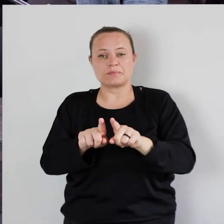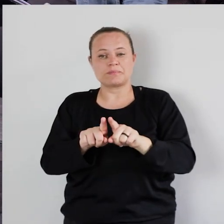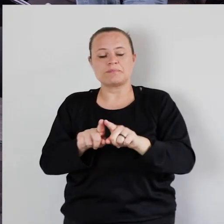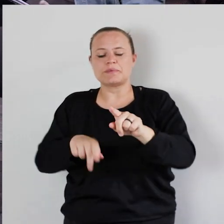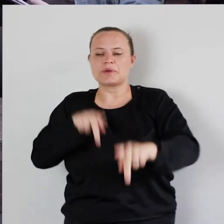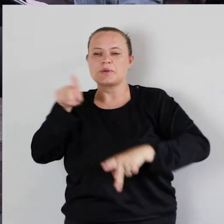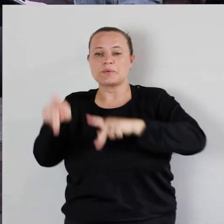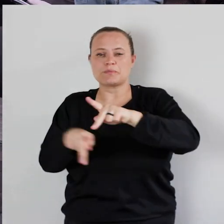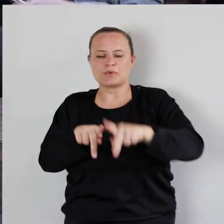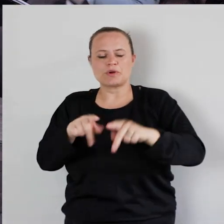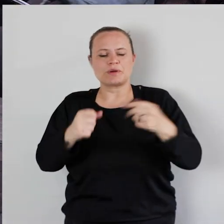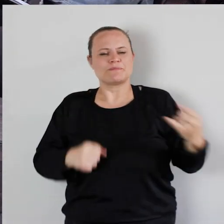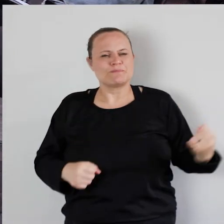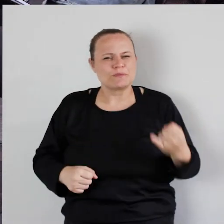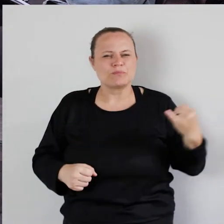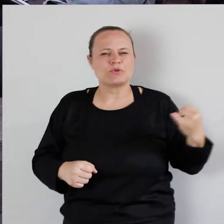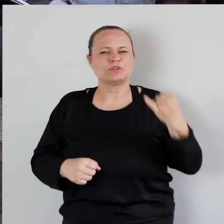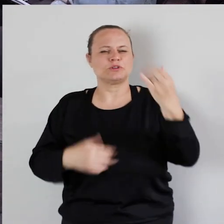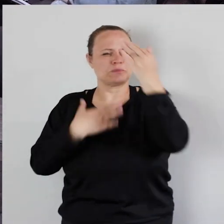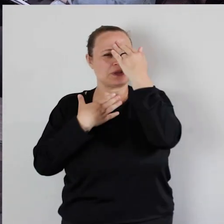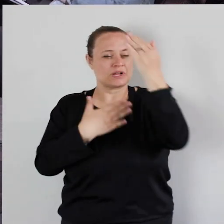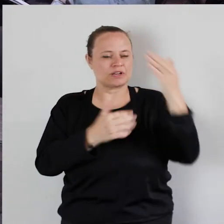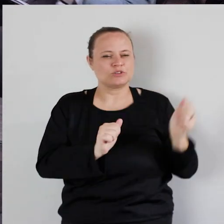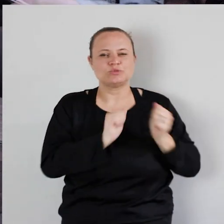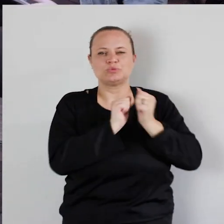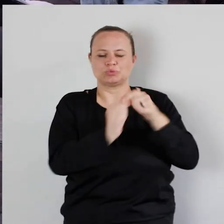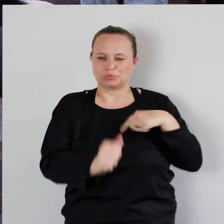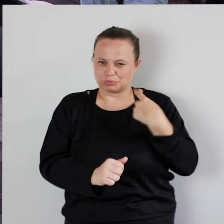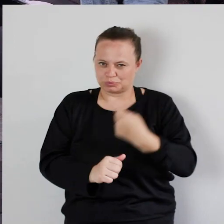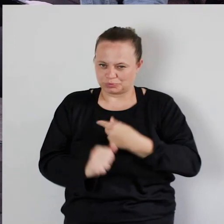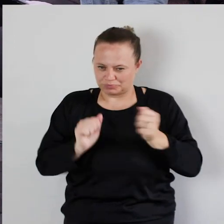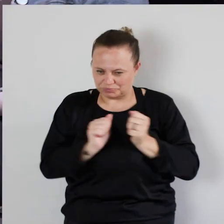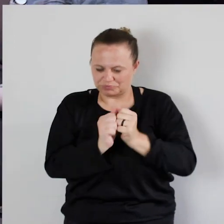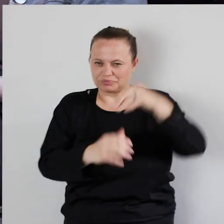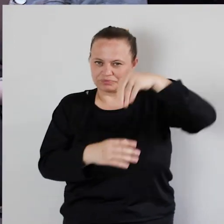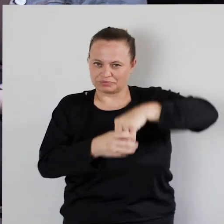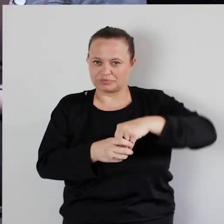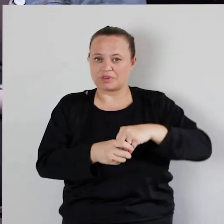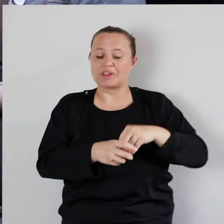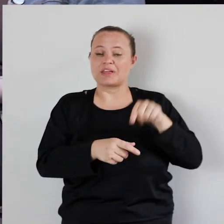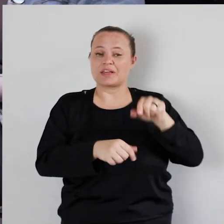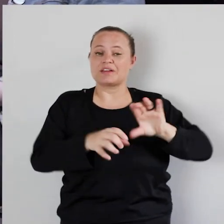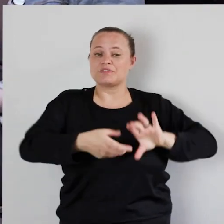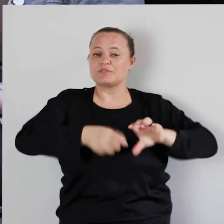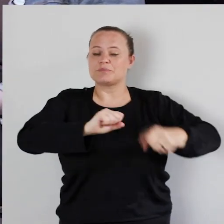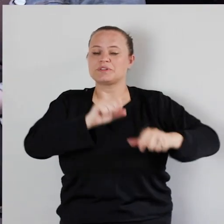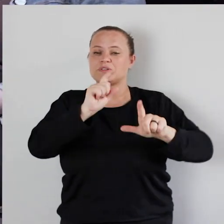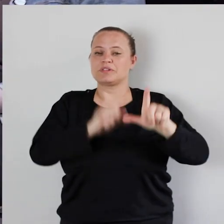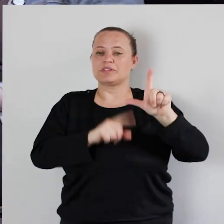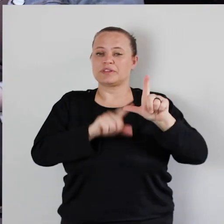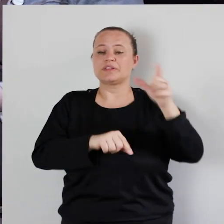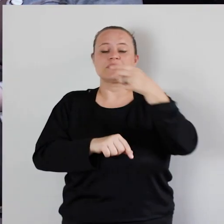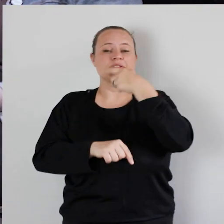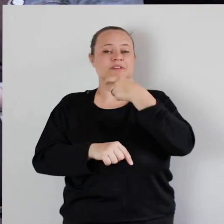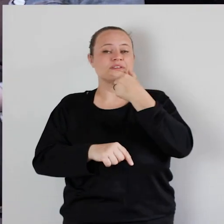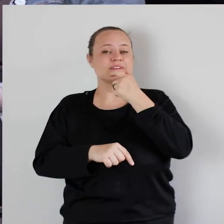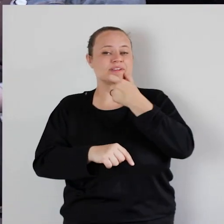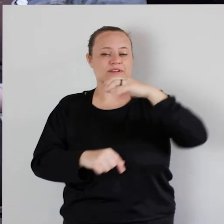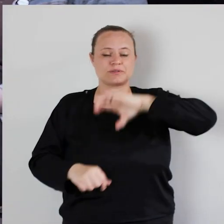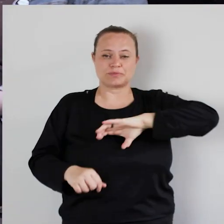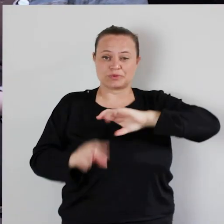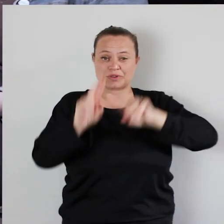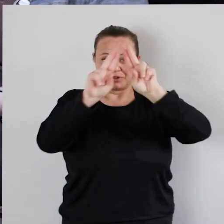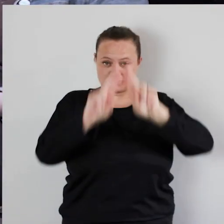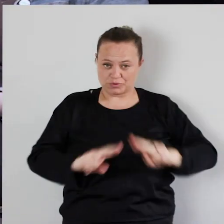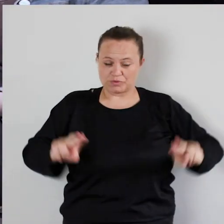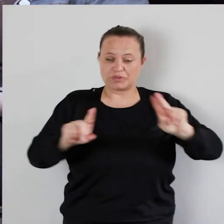público, é muito importante, né? Da educação. Muito obrigada, professora, por estar aqui com a gente. A professora Heloísa é formada em Letras, Português e Inglês pela